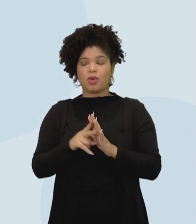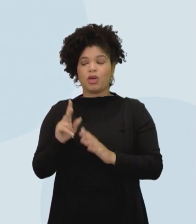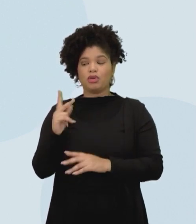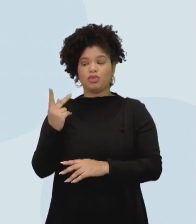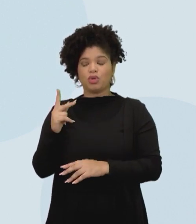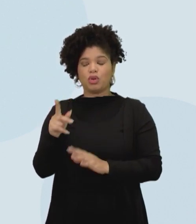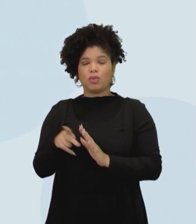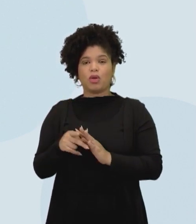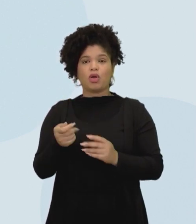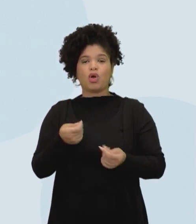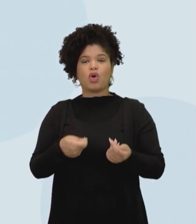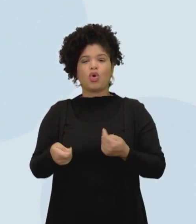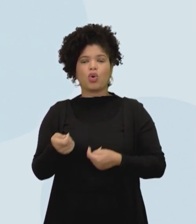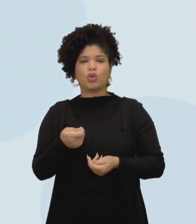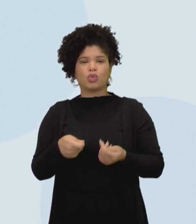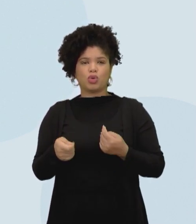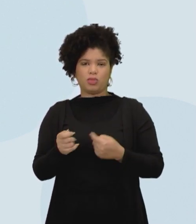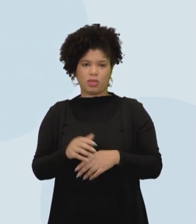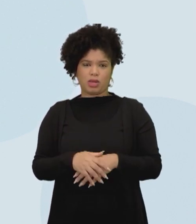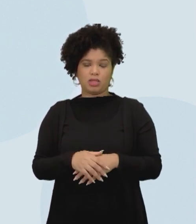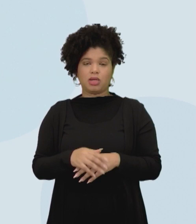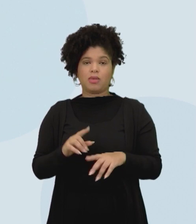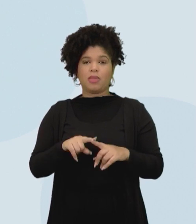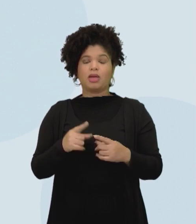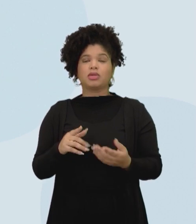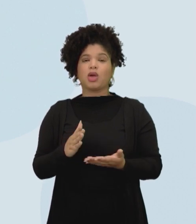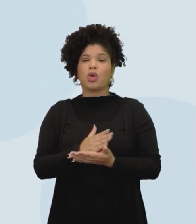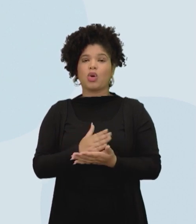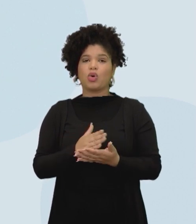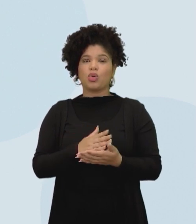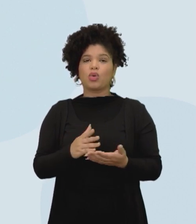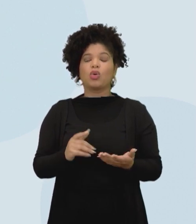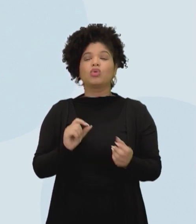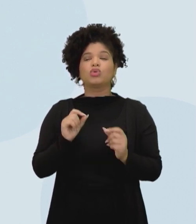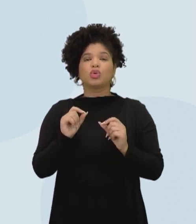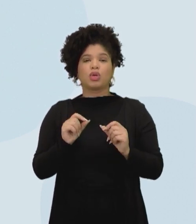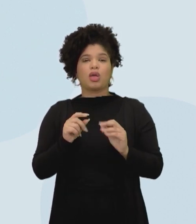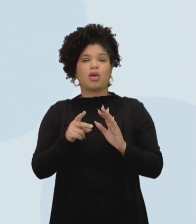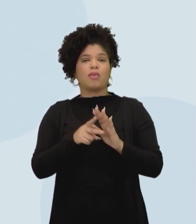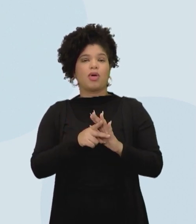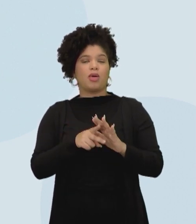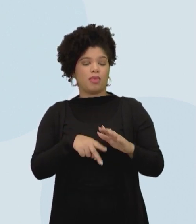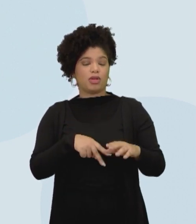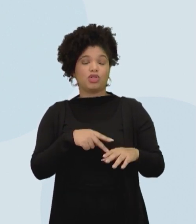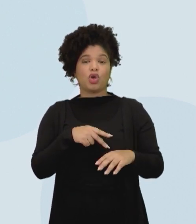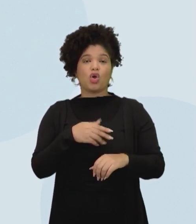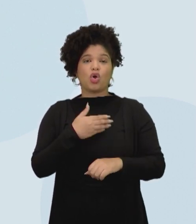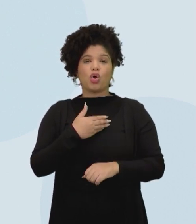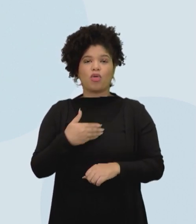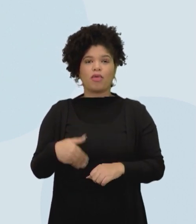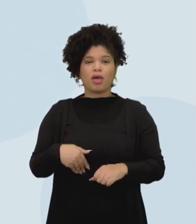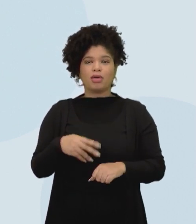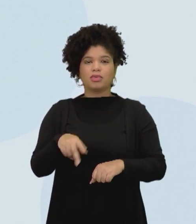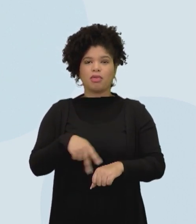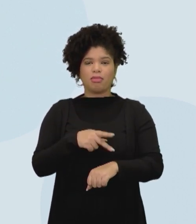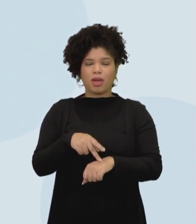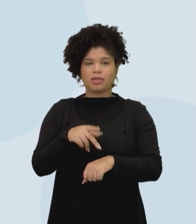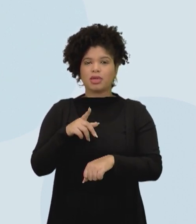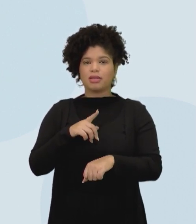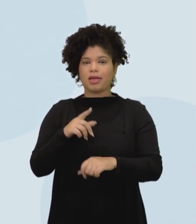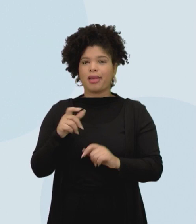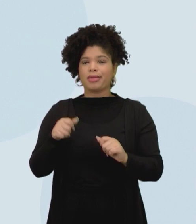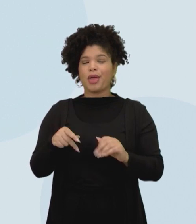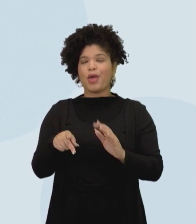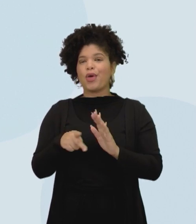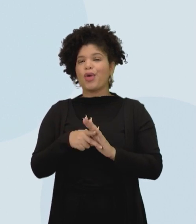econômico e social, esses estados nascentes procuraram se articular e criar princípios que foram determinados pelas conferências